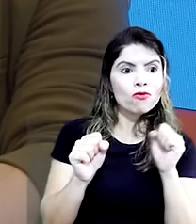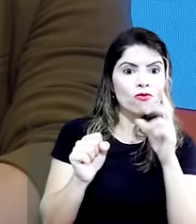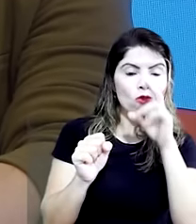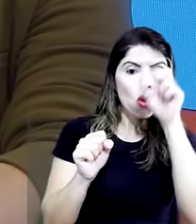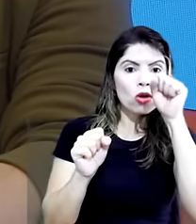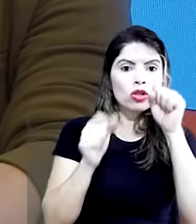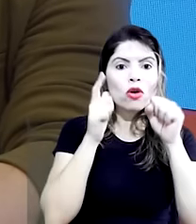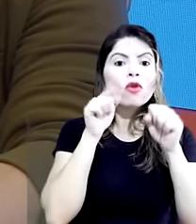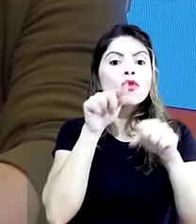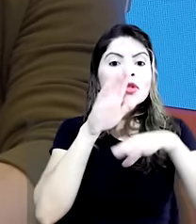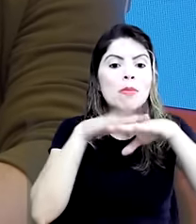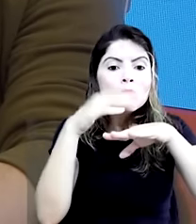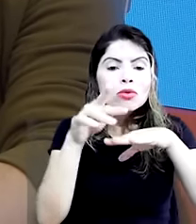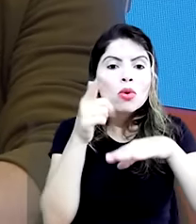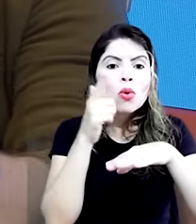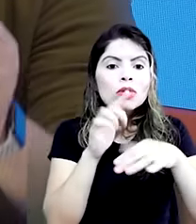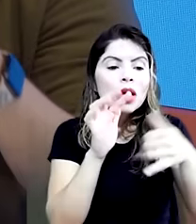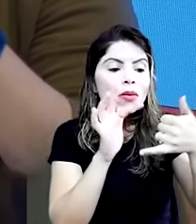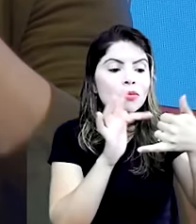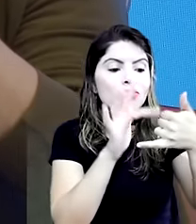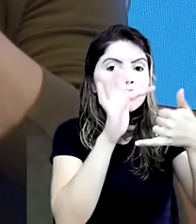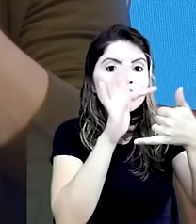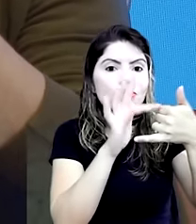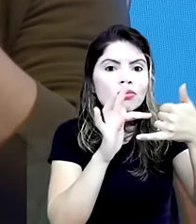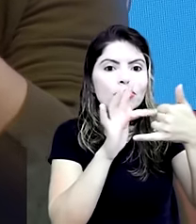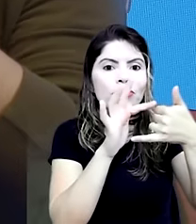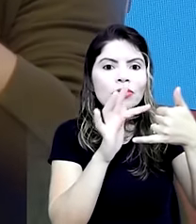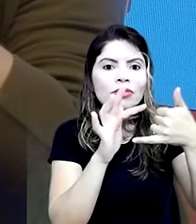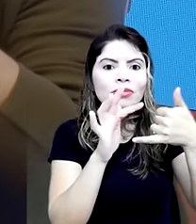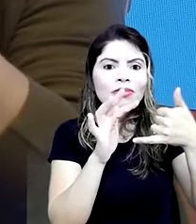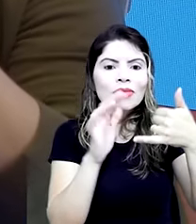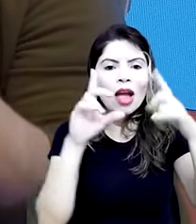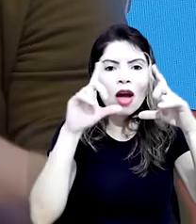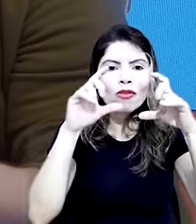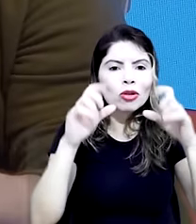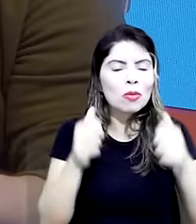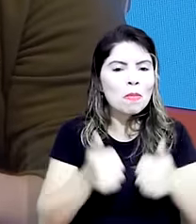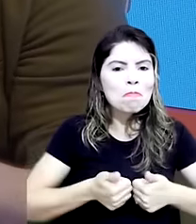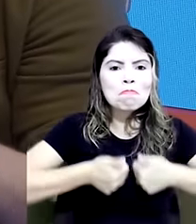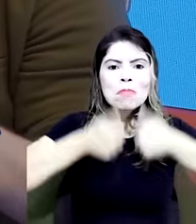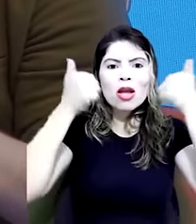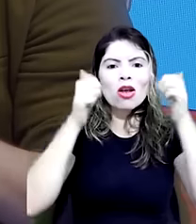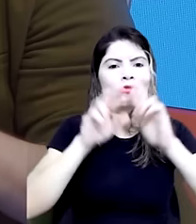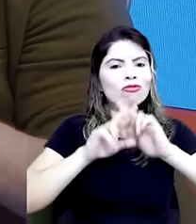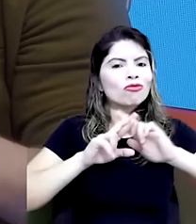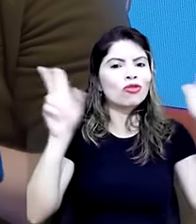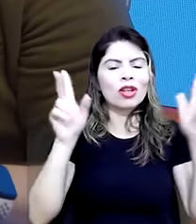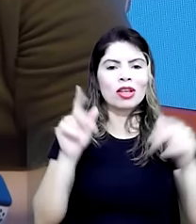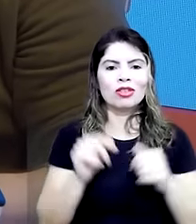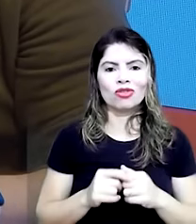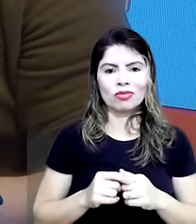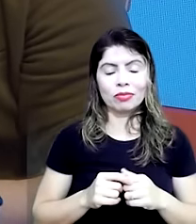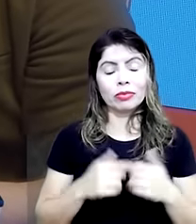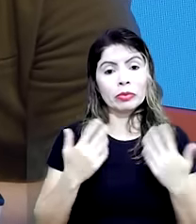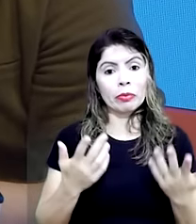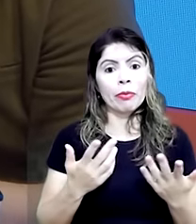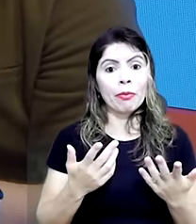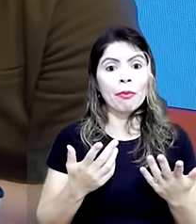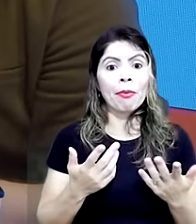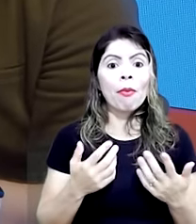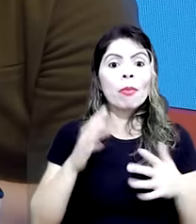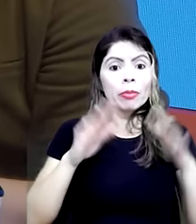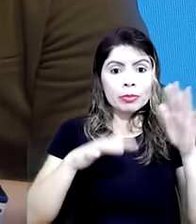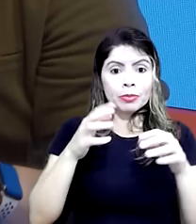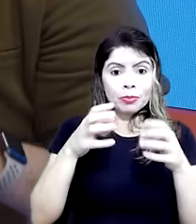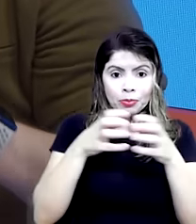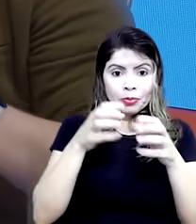intenso é um toquezinho que a gente coloca aquela foto fica completamente diferente e aí o que que acontece a gente tá Às vezes num grupo de